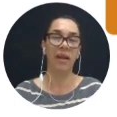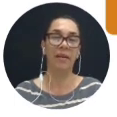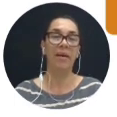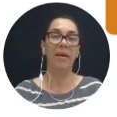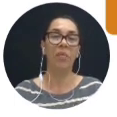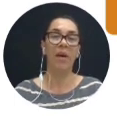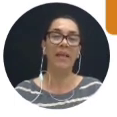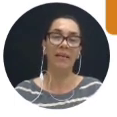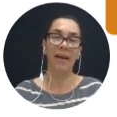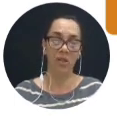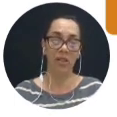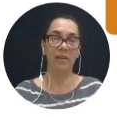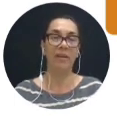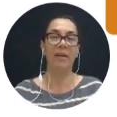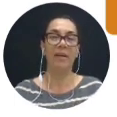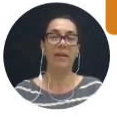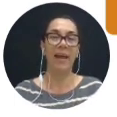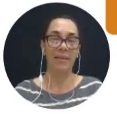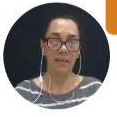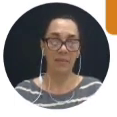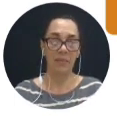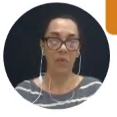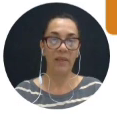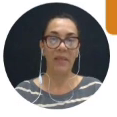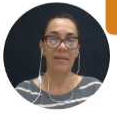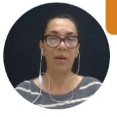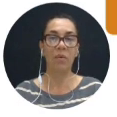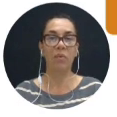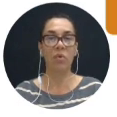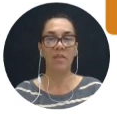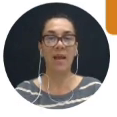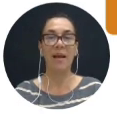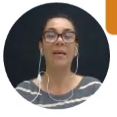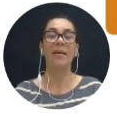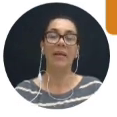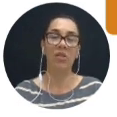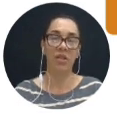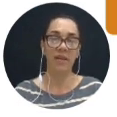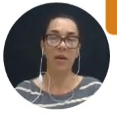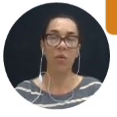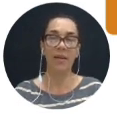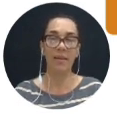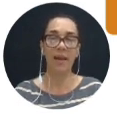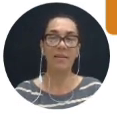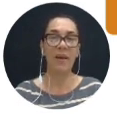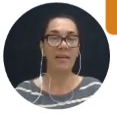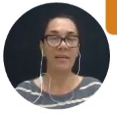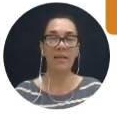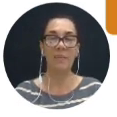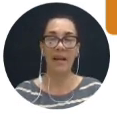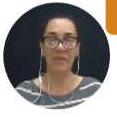gente tem uma habilidade que é essa com terminação 12A, que diz reconhecer